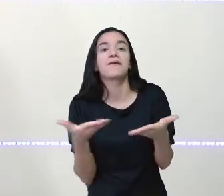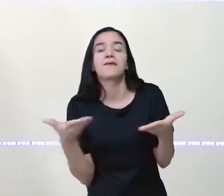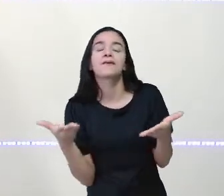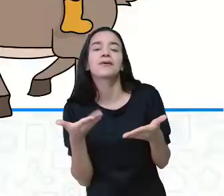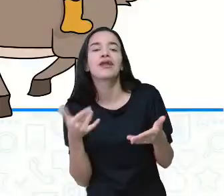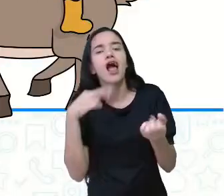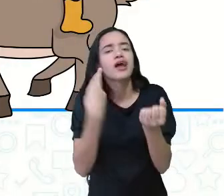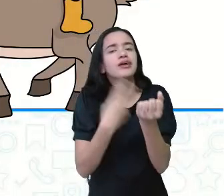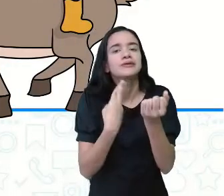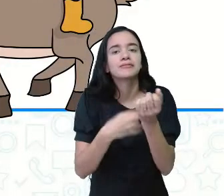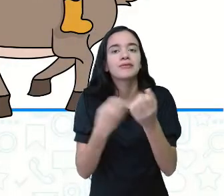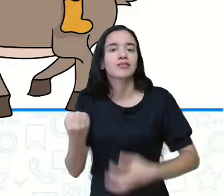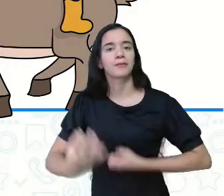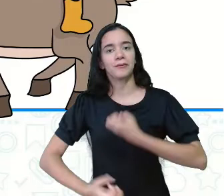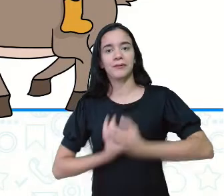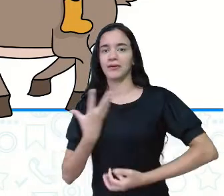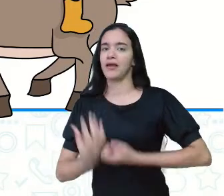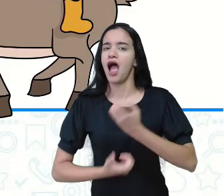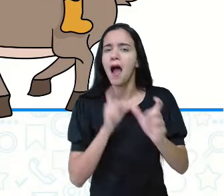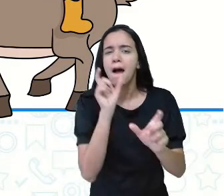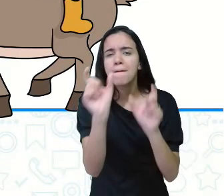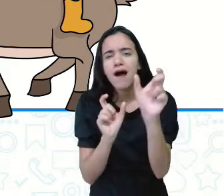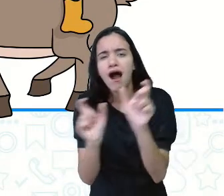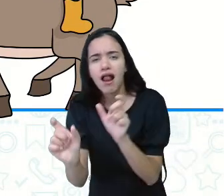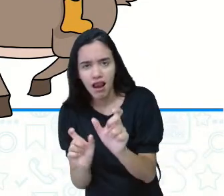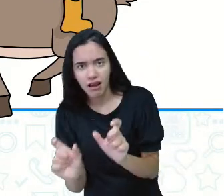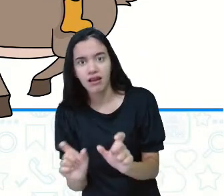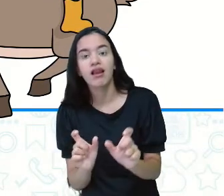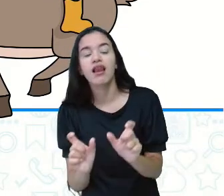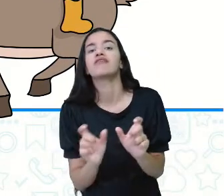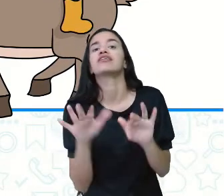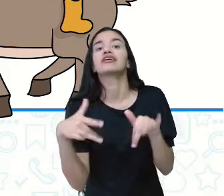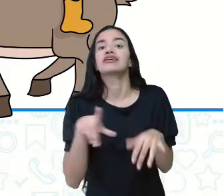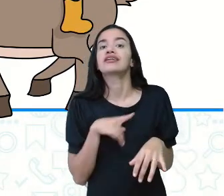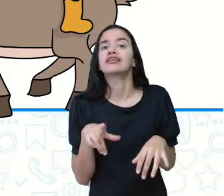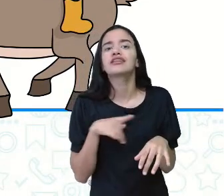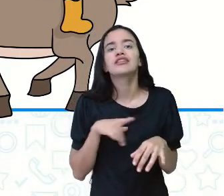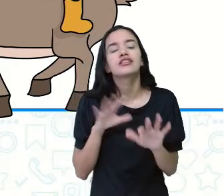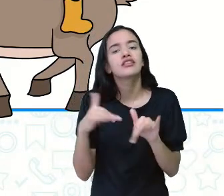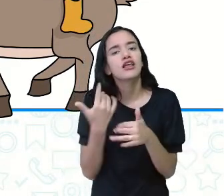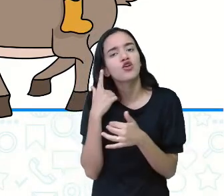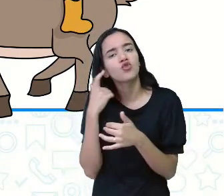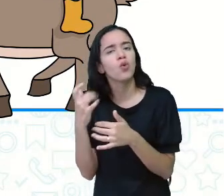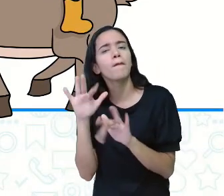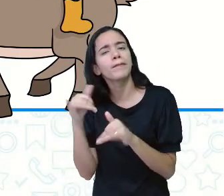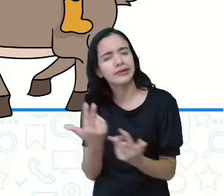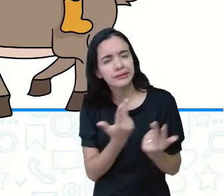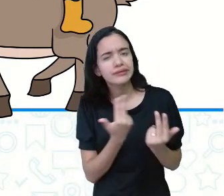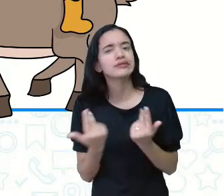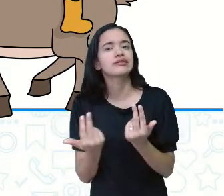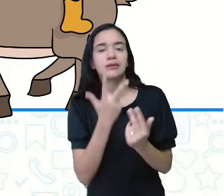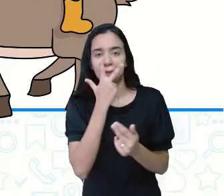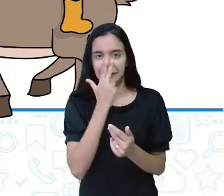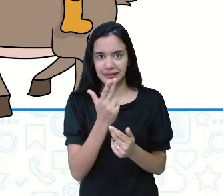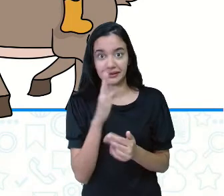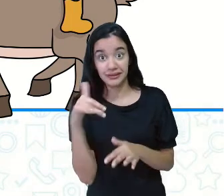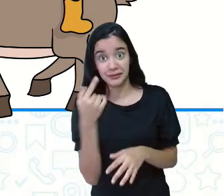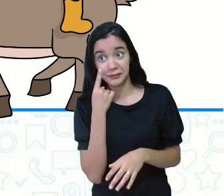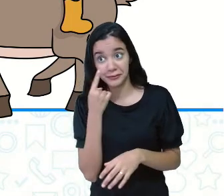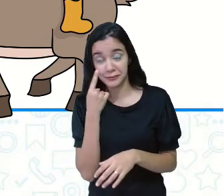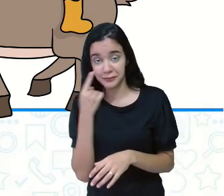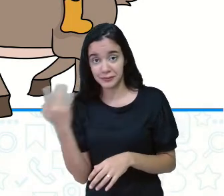as rimas desse poema, as palavrinhas que combinam, que têm o mesmo som final, que têm a mesma sonoridade. Olha